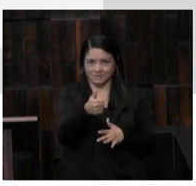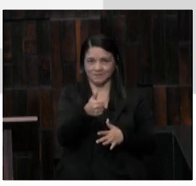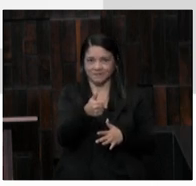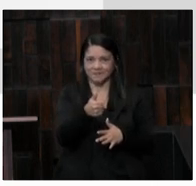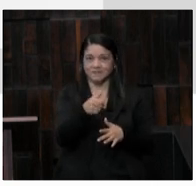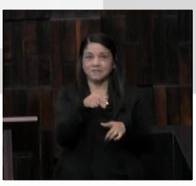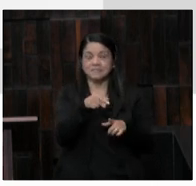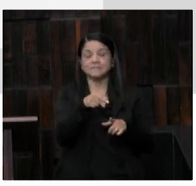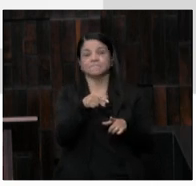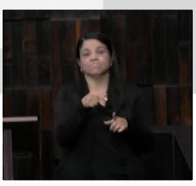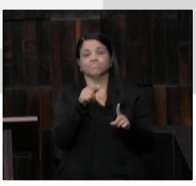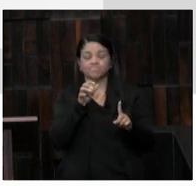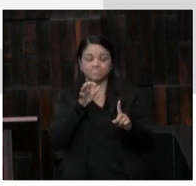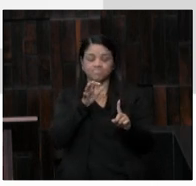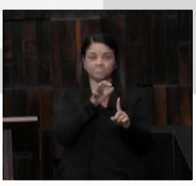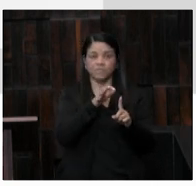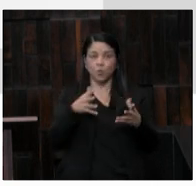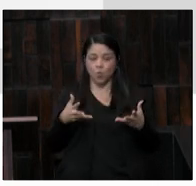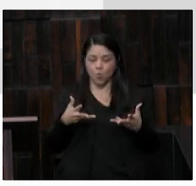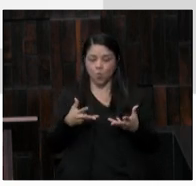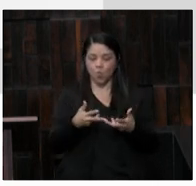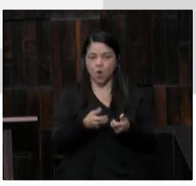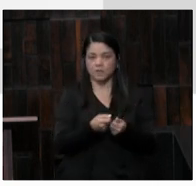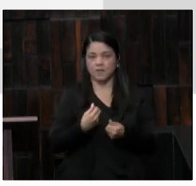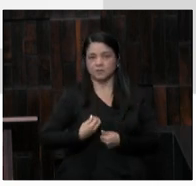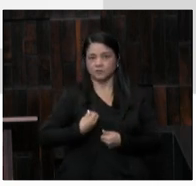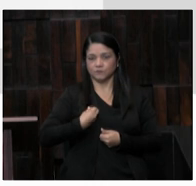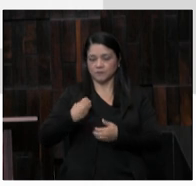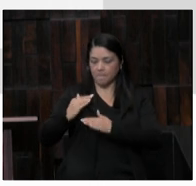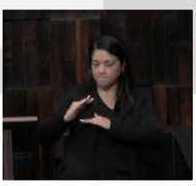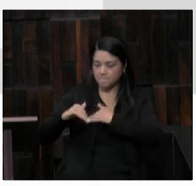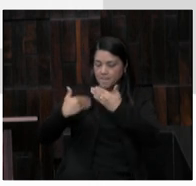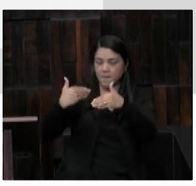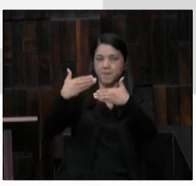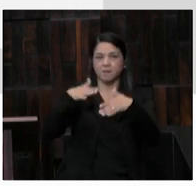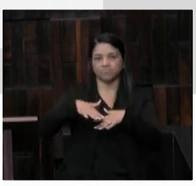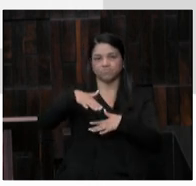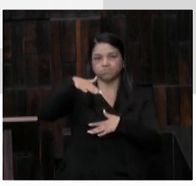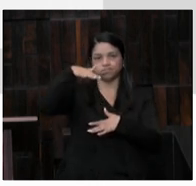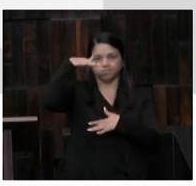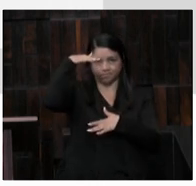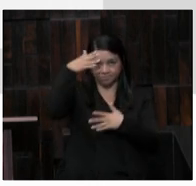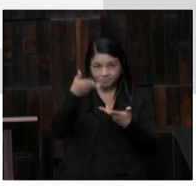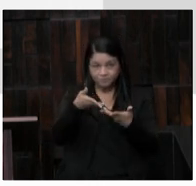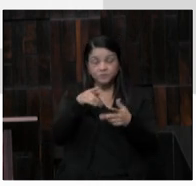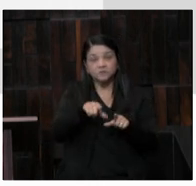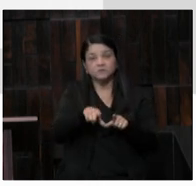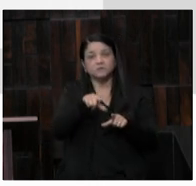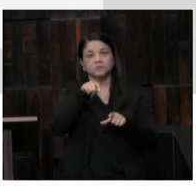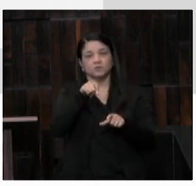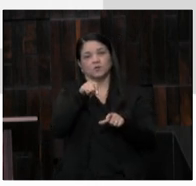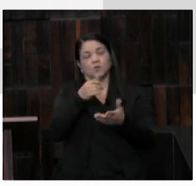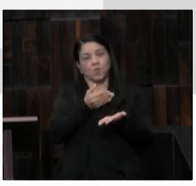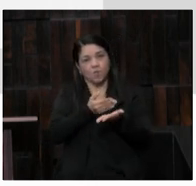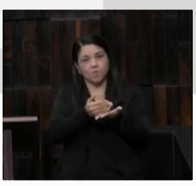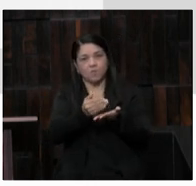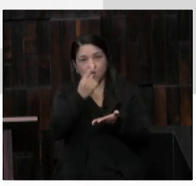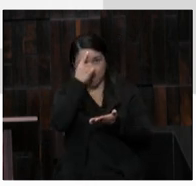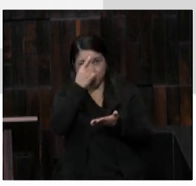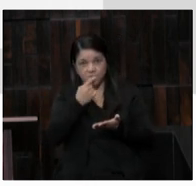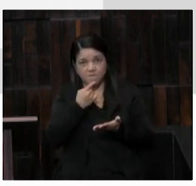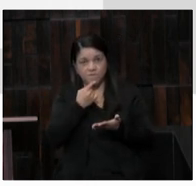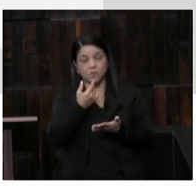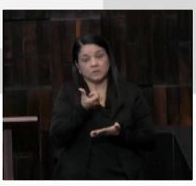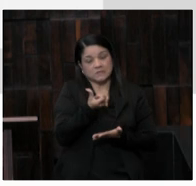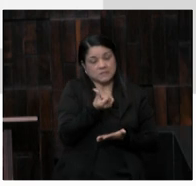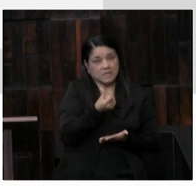vão interferir na qualidade de vida delas durante a fase adulta. Então, isso a gente acabou escolhendo iniciar com esse perfil de crianças de